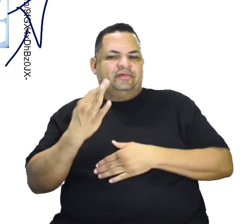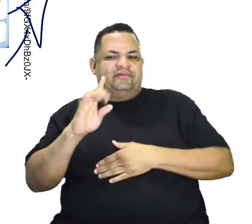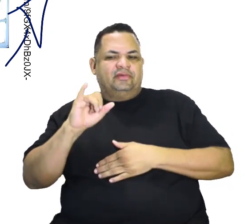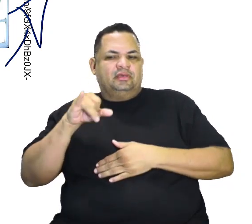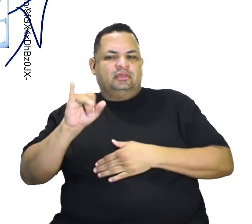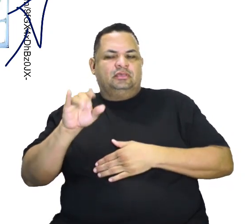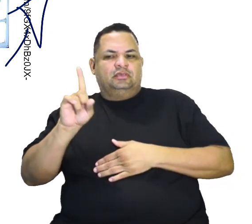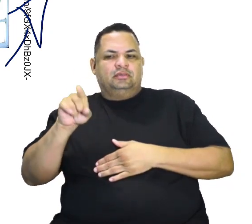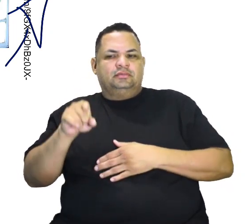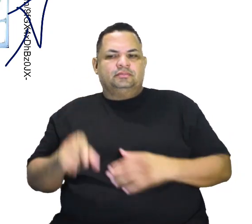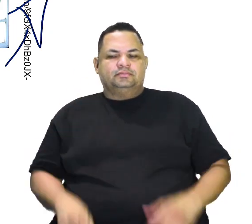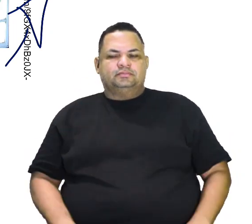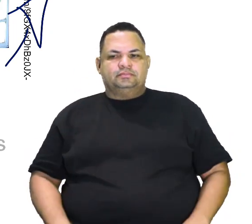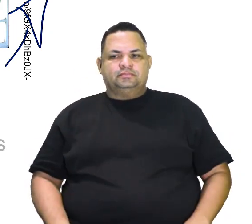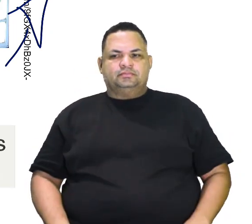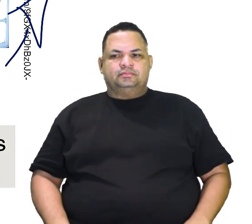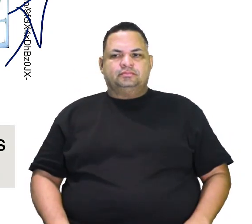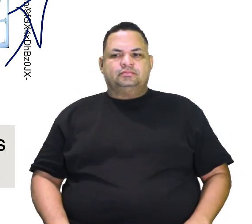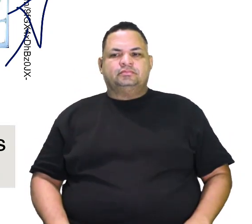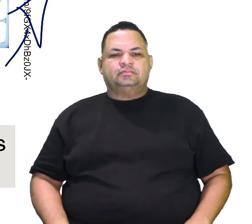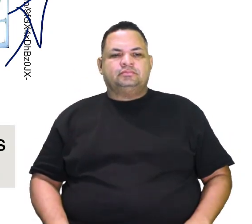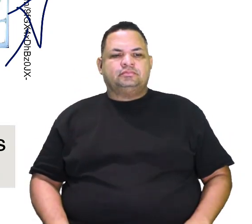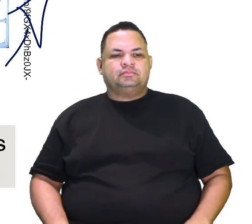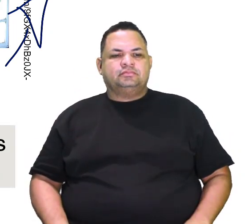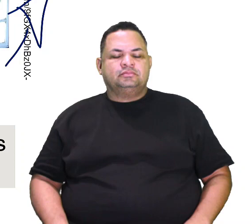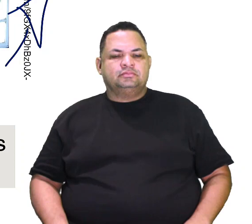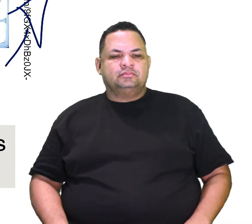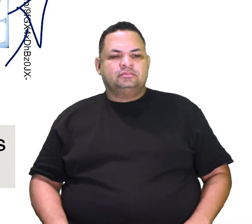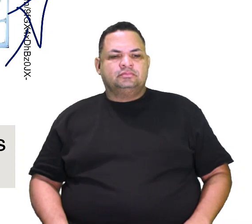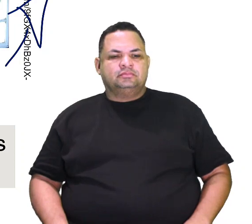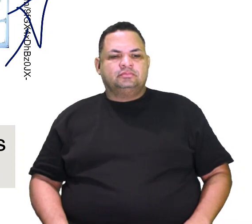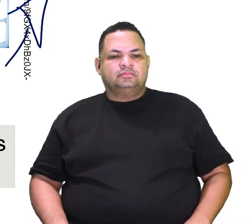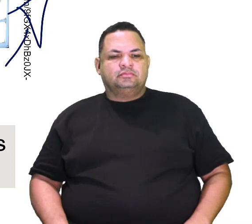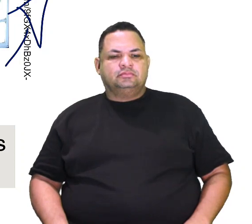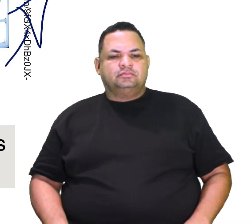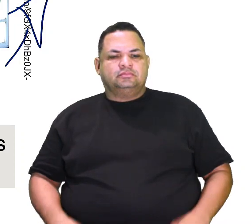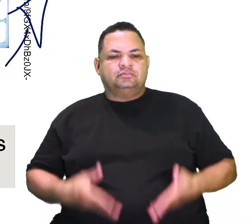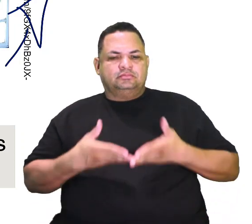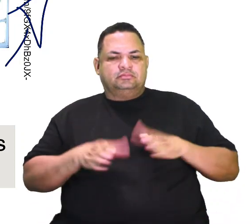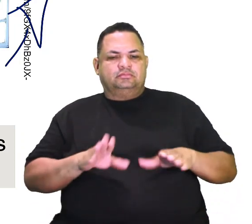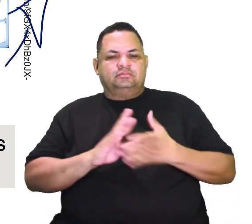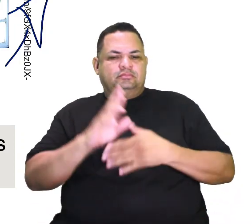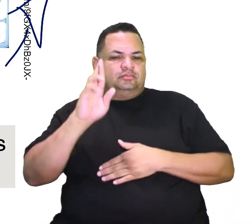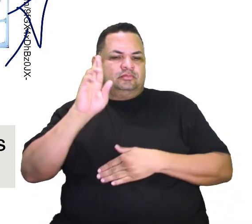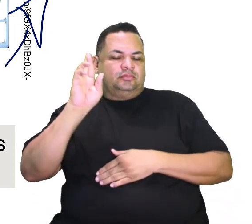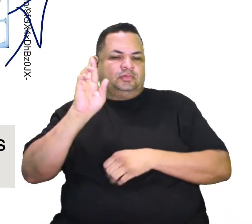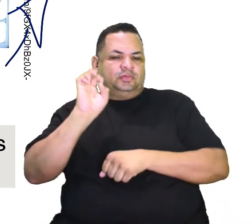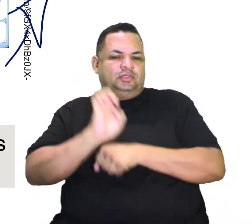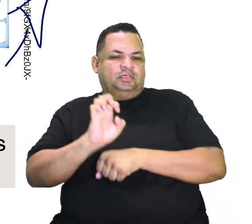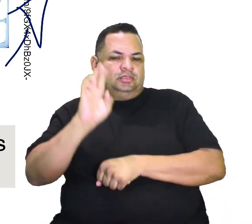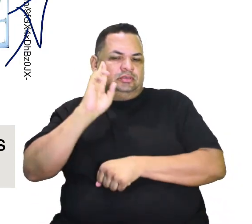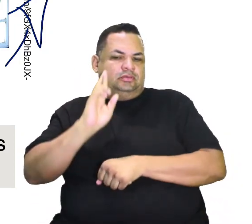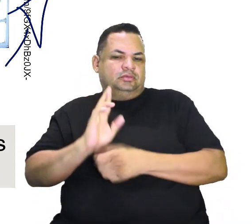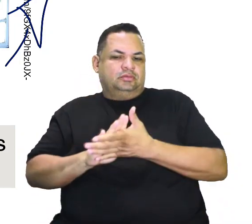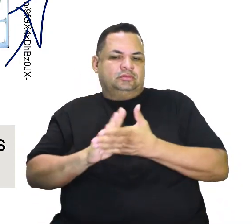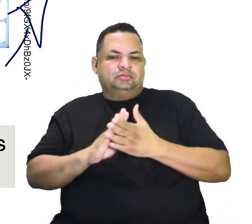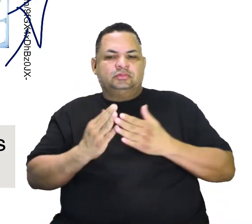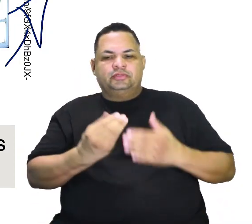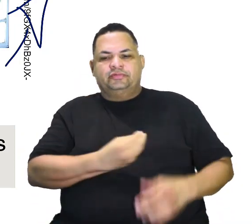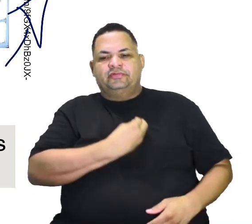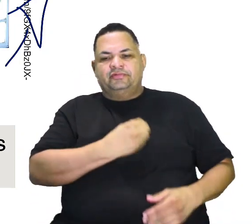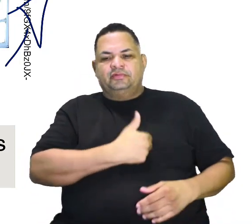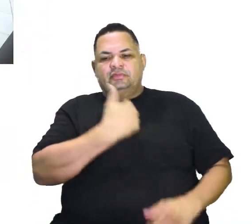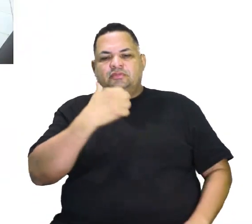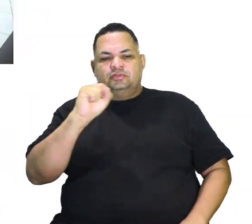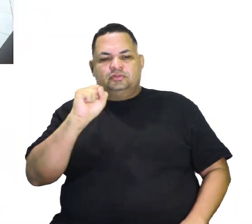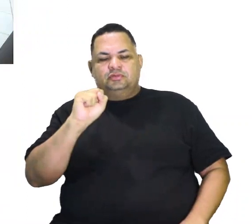no Havaí, nos Estados Unidos. Vamos ver um pouco mais sobre o trabalho dela. Ela nasceu em Rondônia